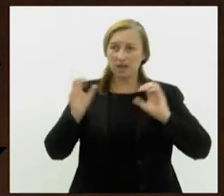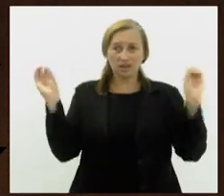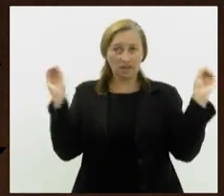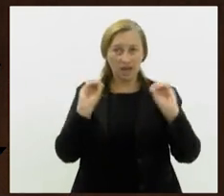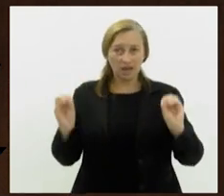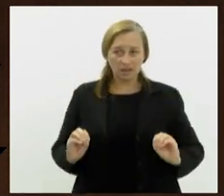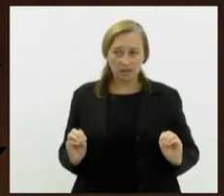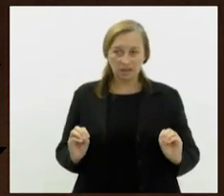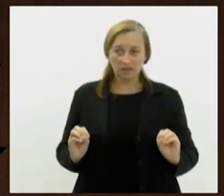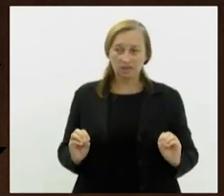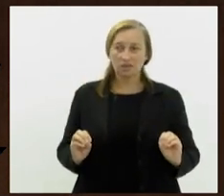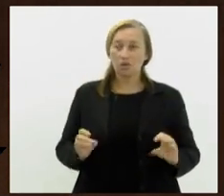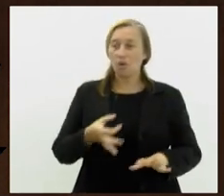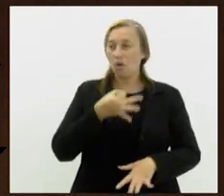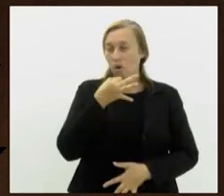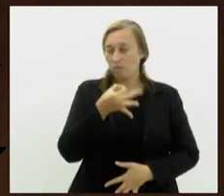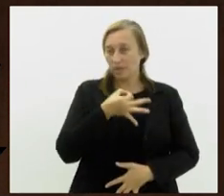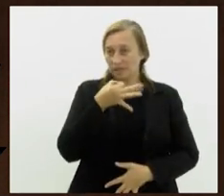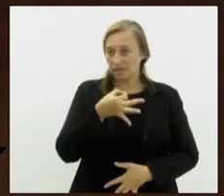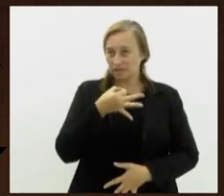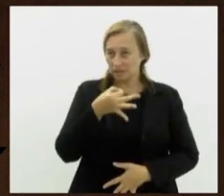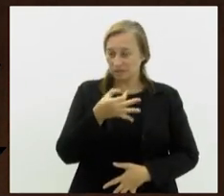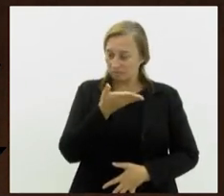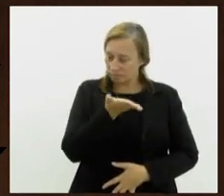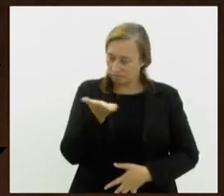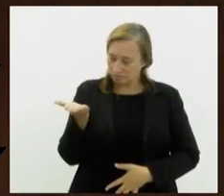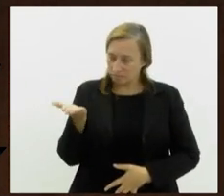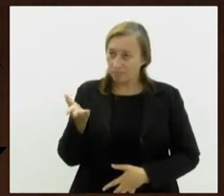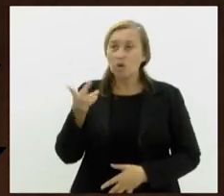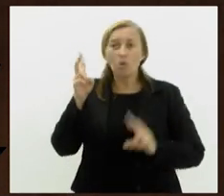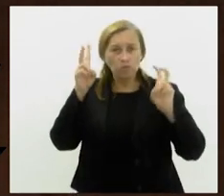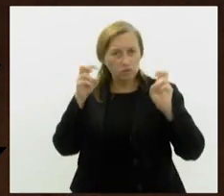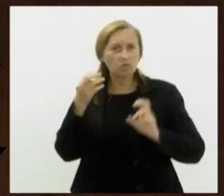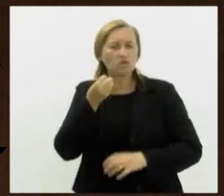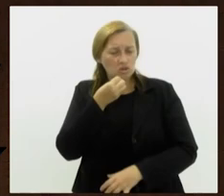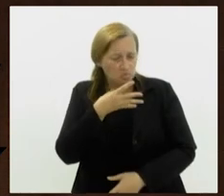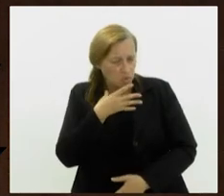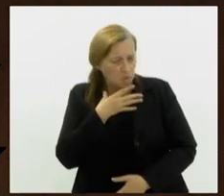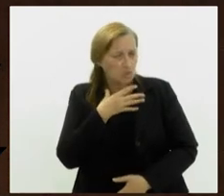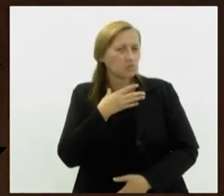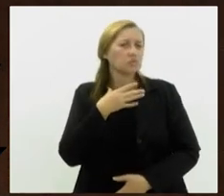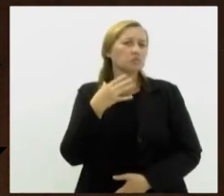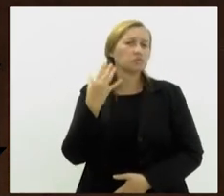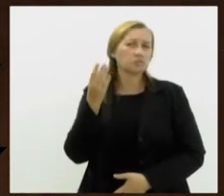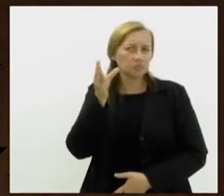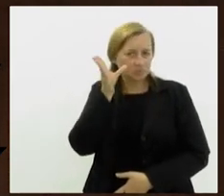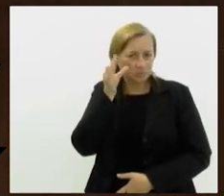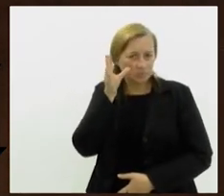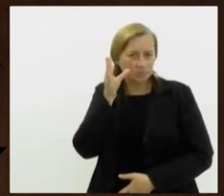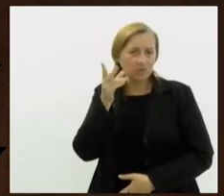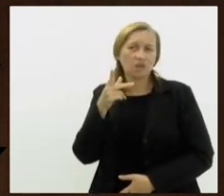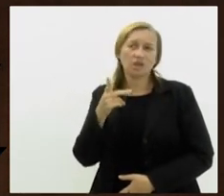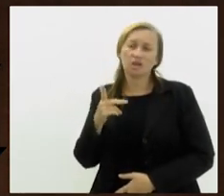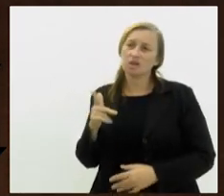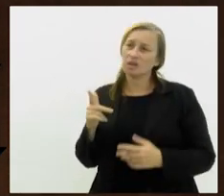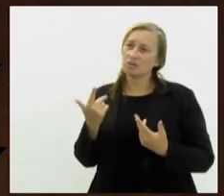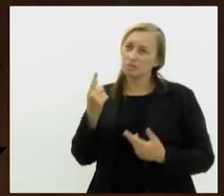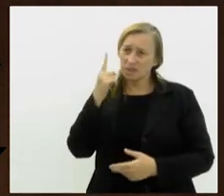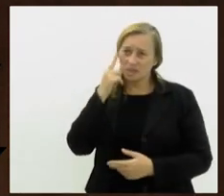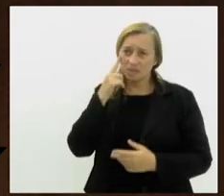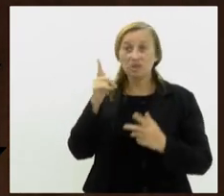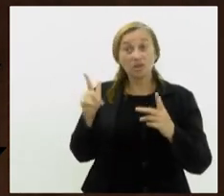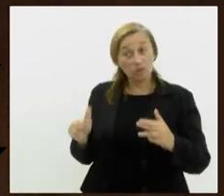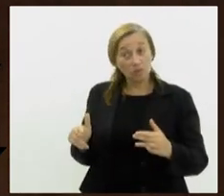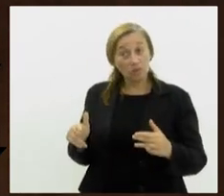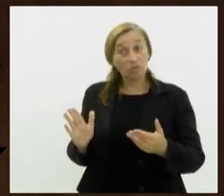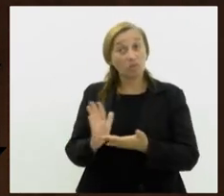dou à argumentação dos deputados, um tema que eu acho pertinente e relevante. Nós temos algo em comum, apesar de